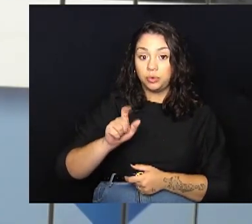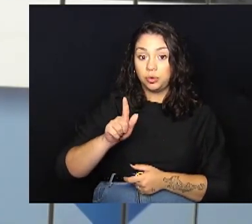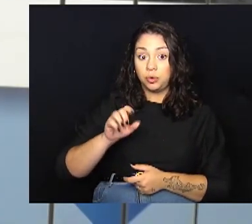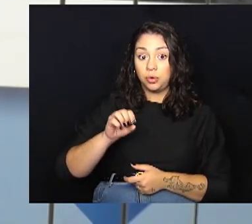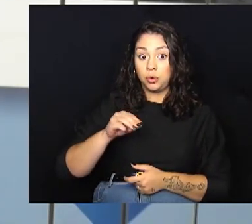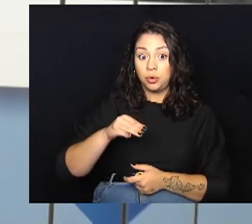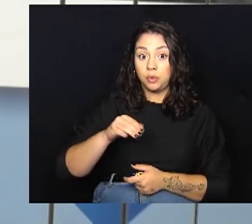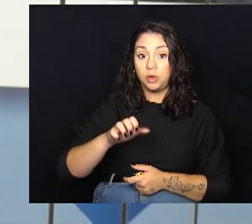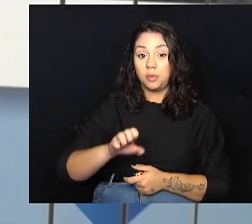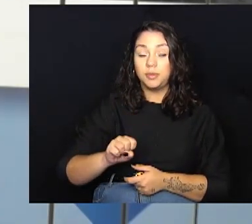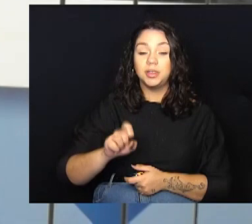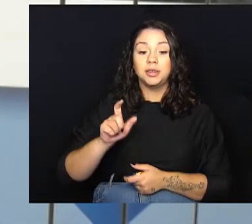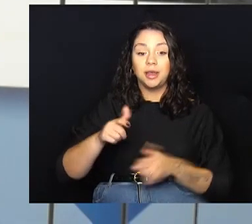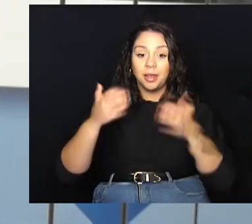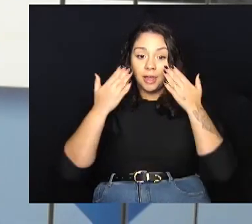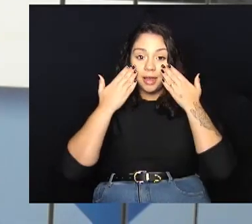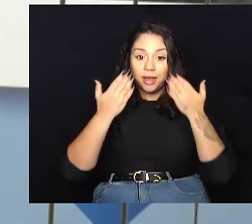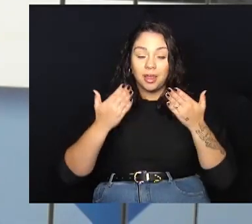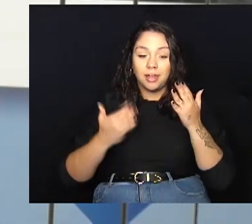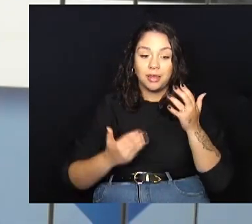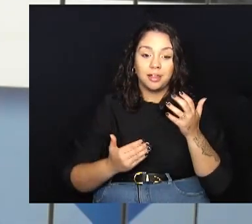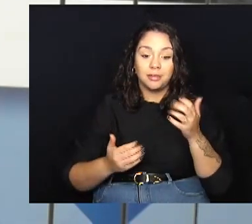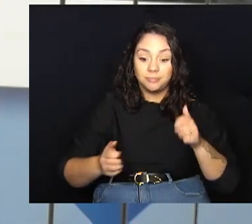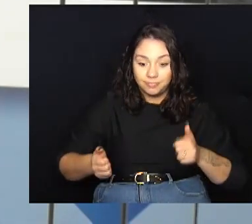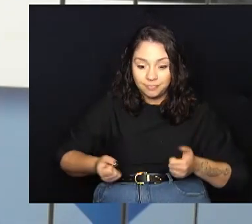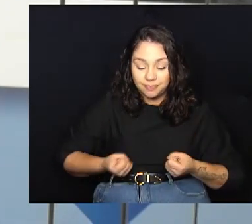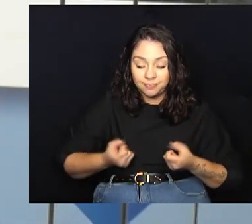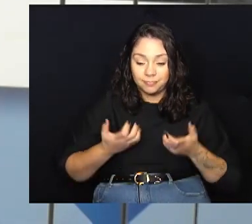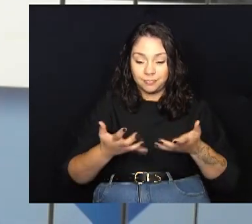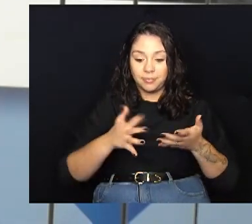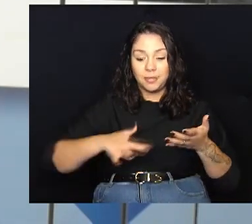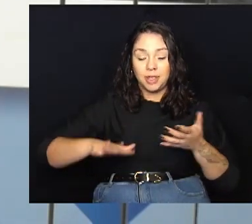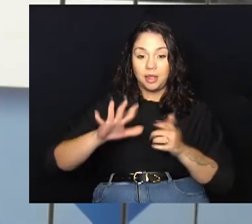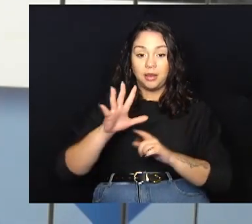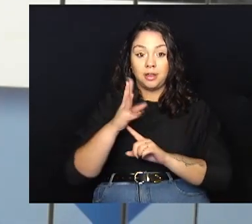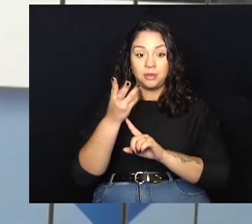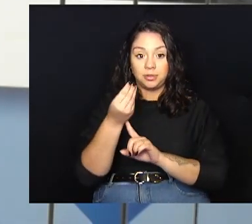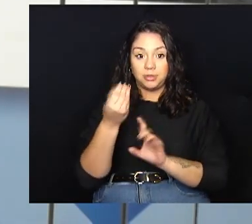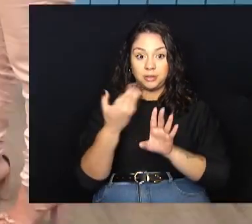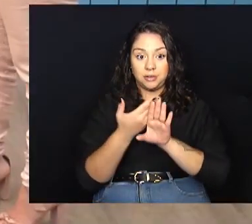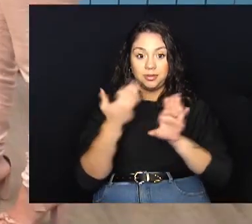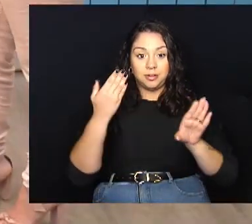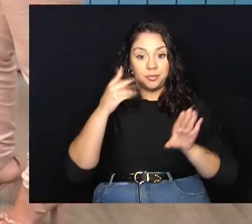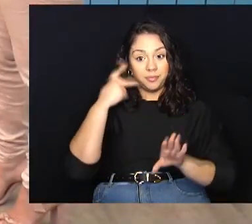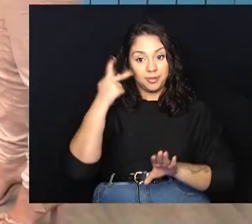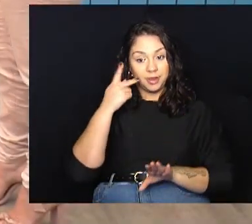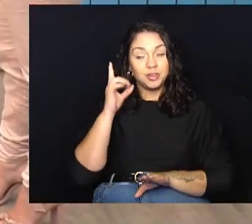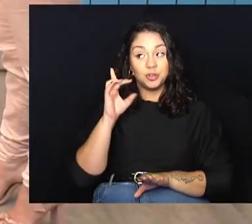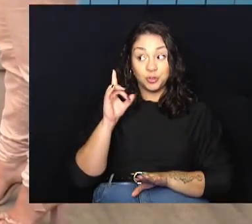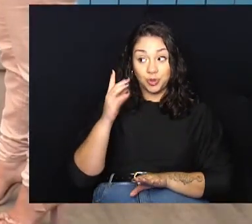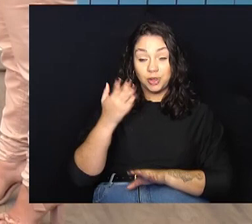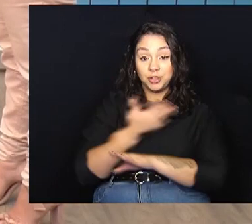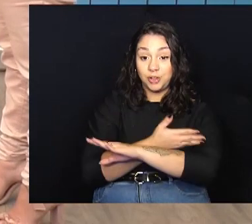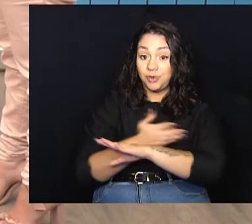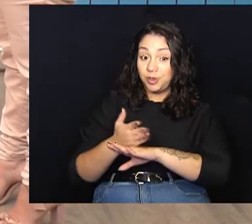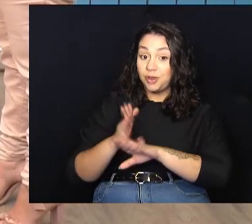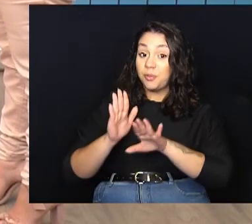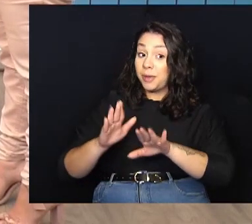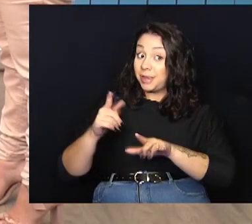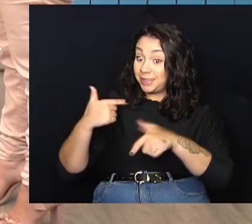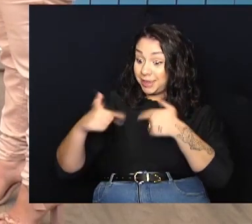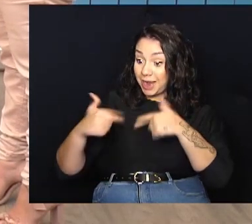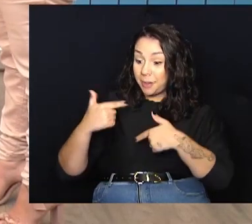por contribuição no campo artístico ou seja recesso parlamentar só de reunião mas tem muito trabalho aqui